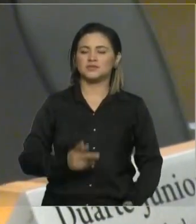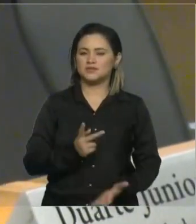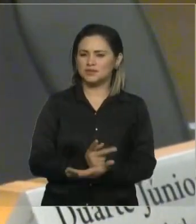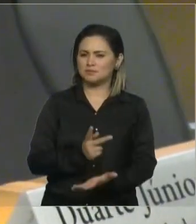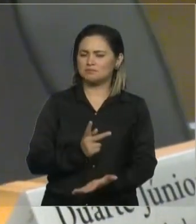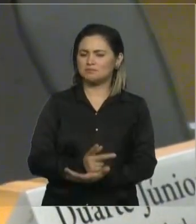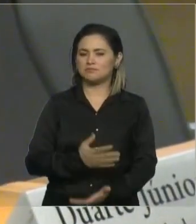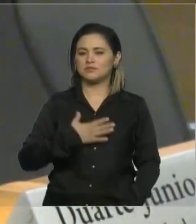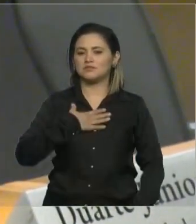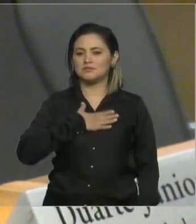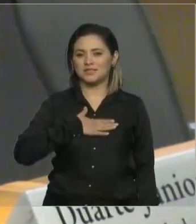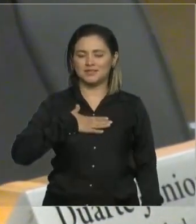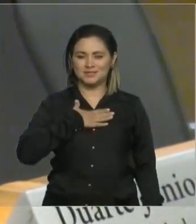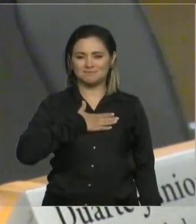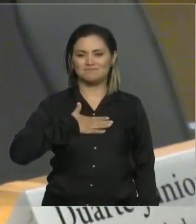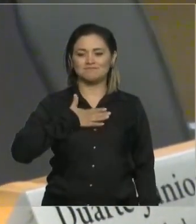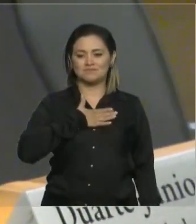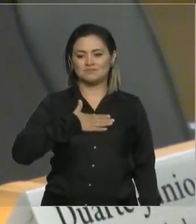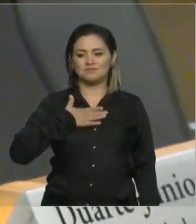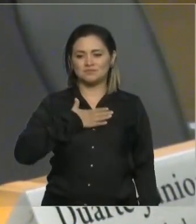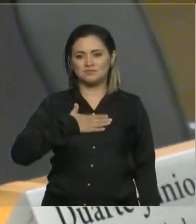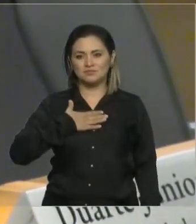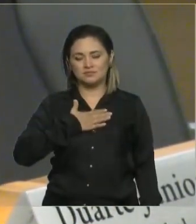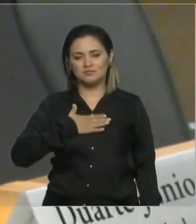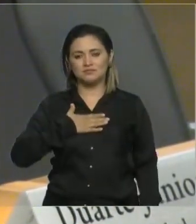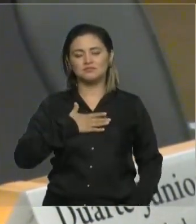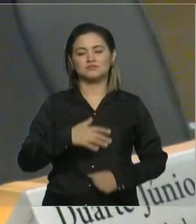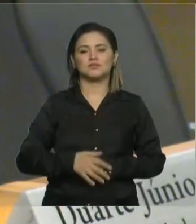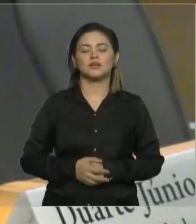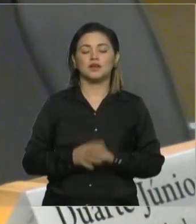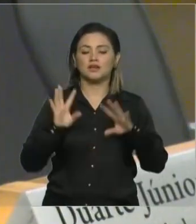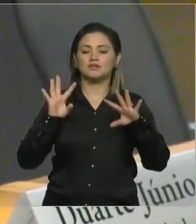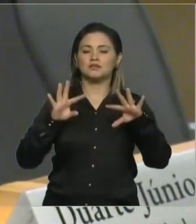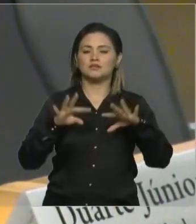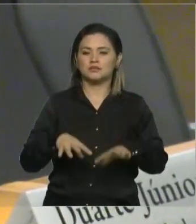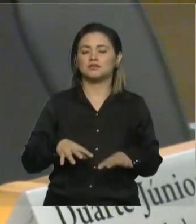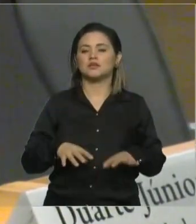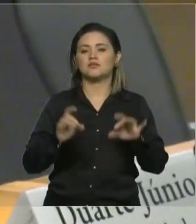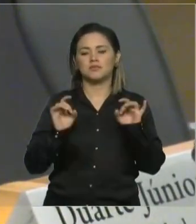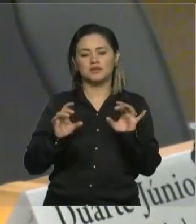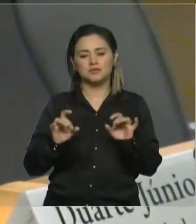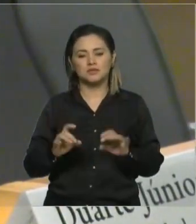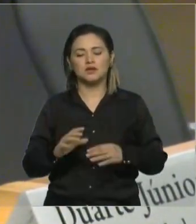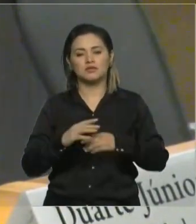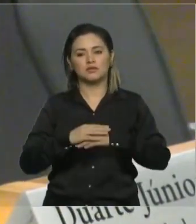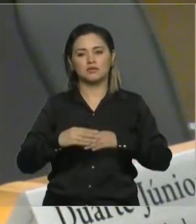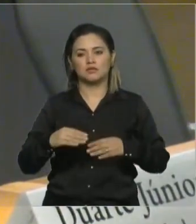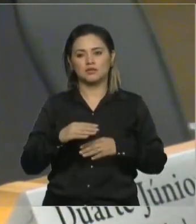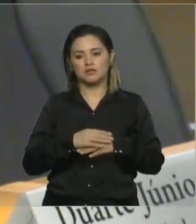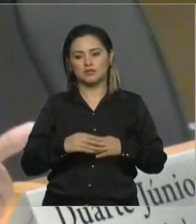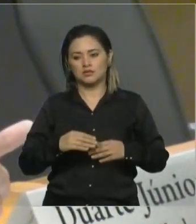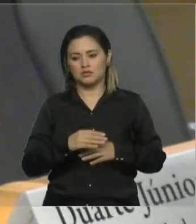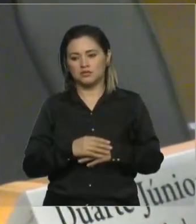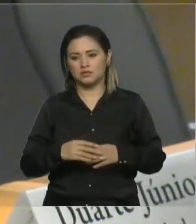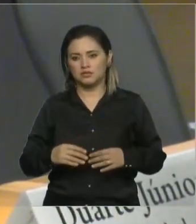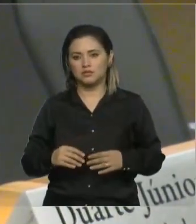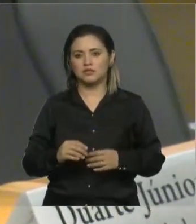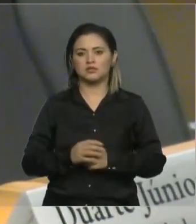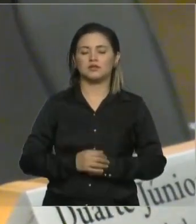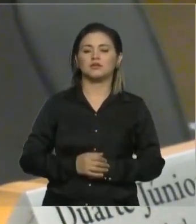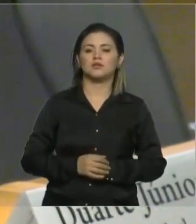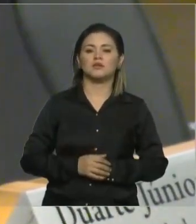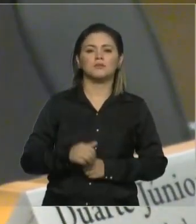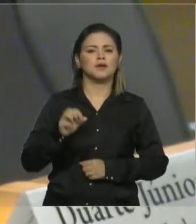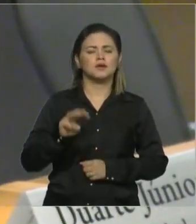sorriso, mas o olhar especial, um olhar atencioso, carismático, que passava para quem a olhava